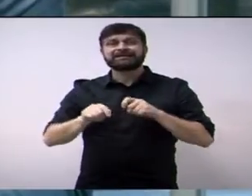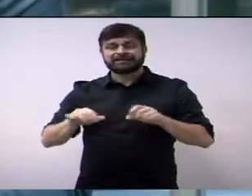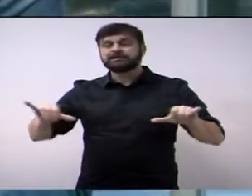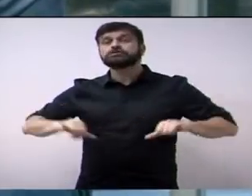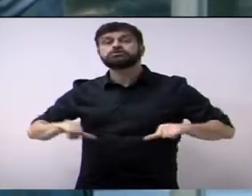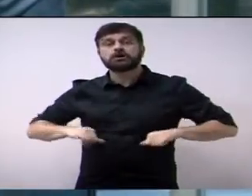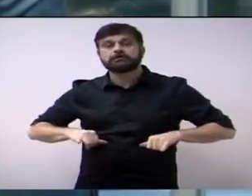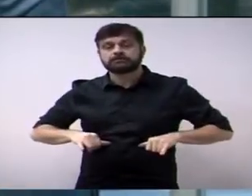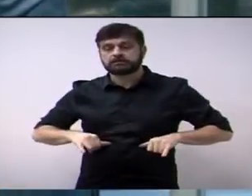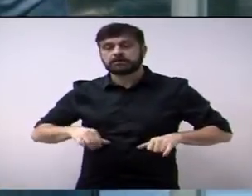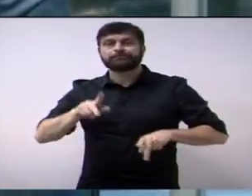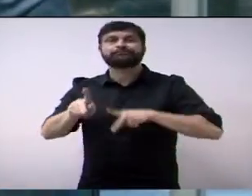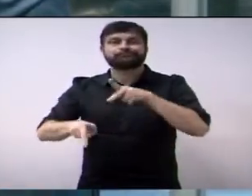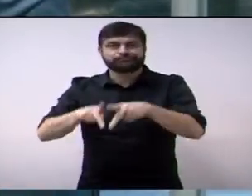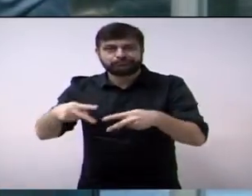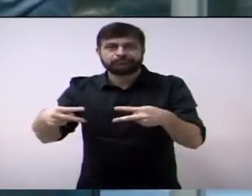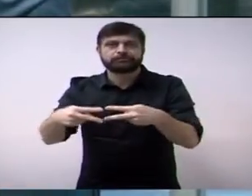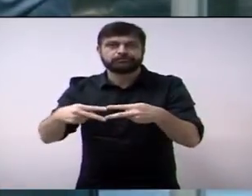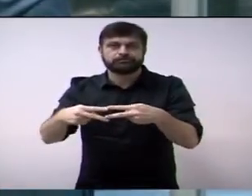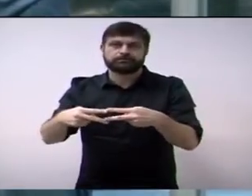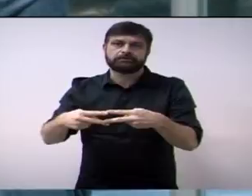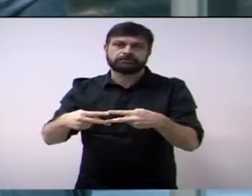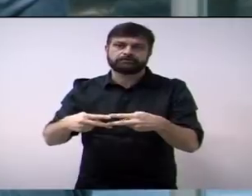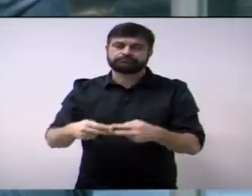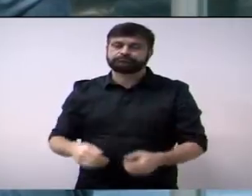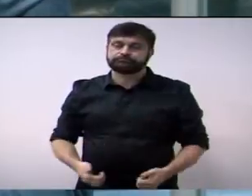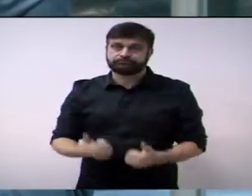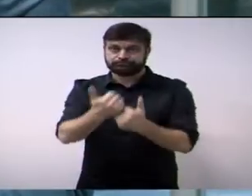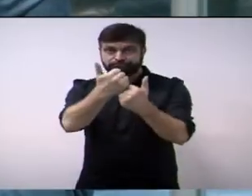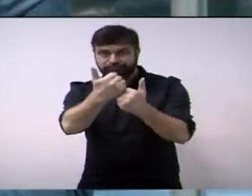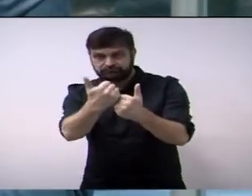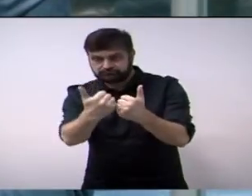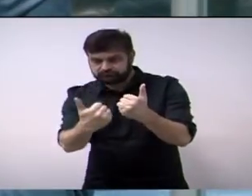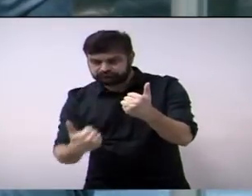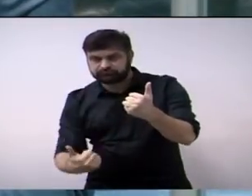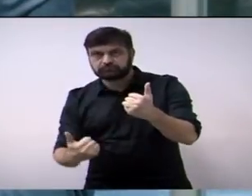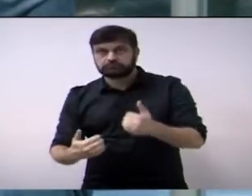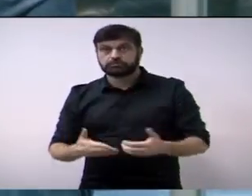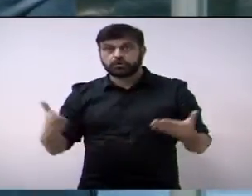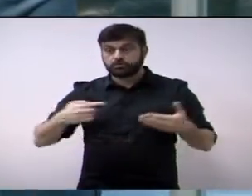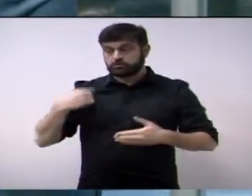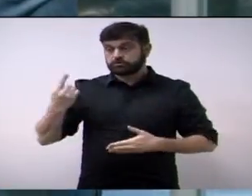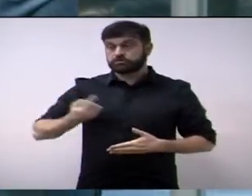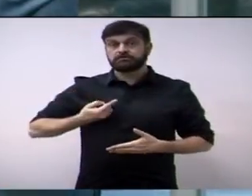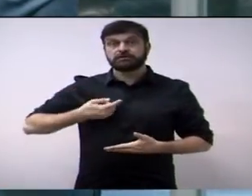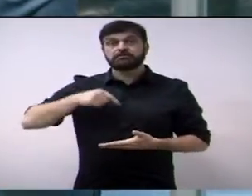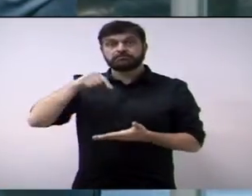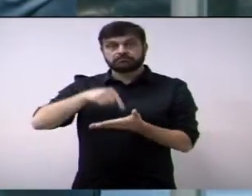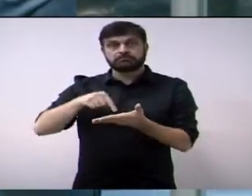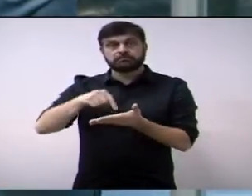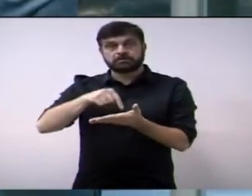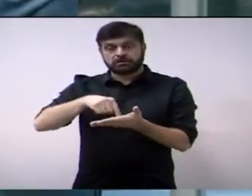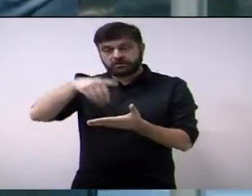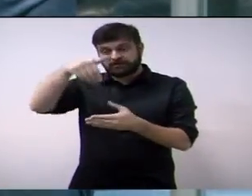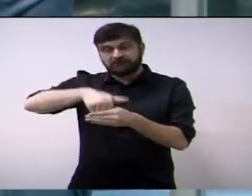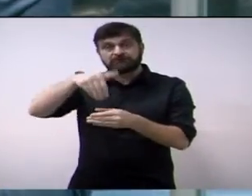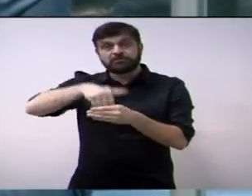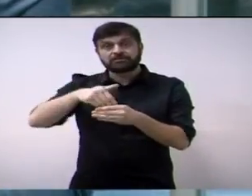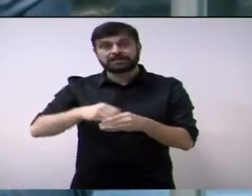nossa cidade fica parada. E hoje vamos ter o privilégio de votar hoje a